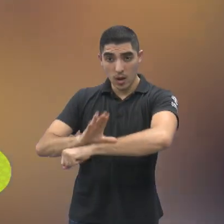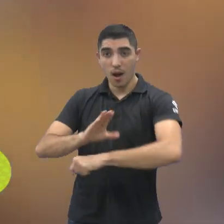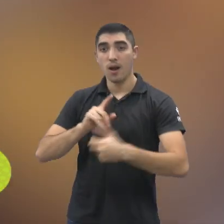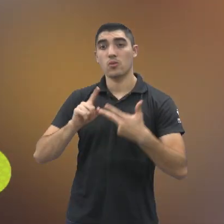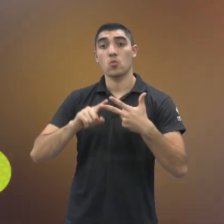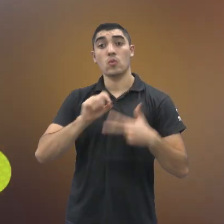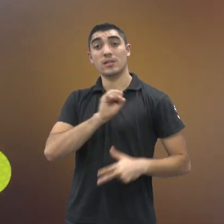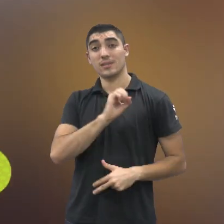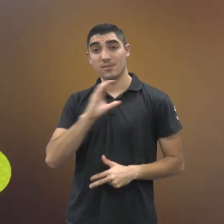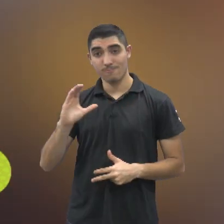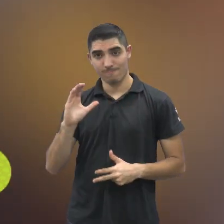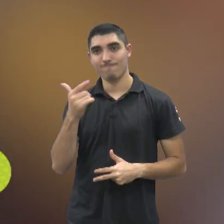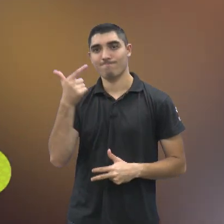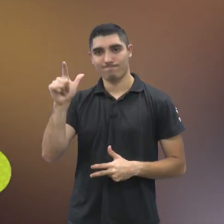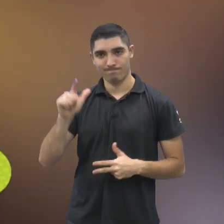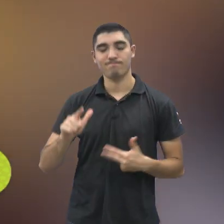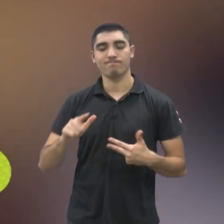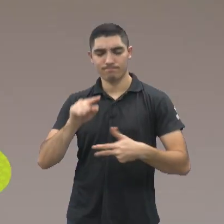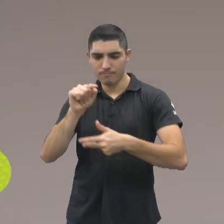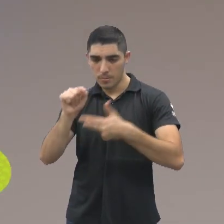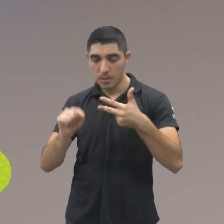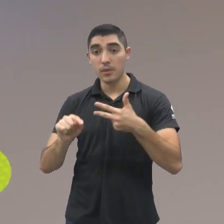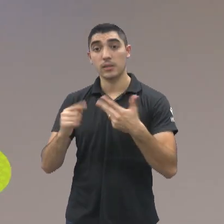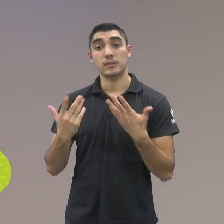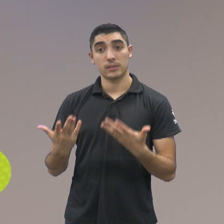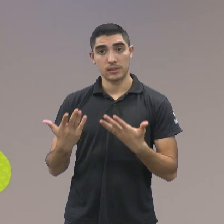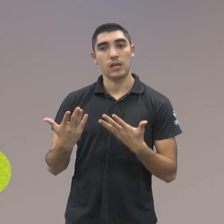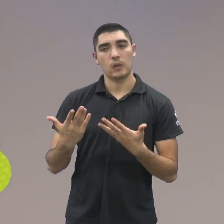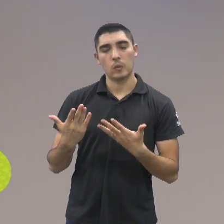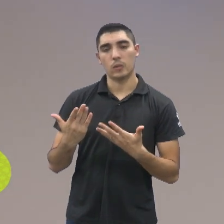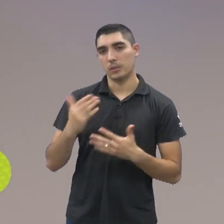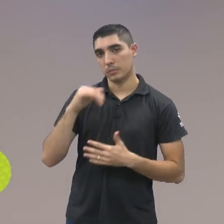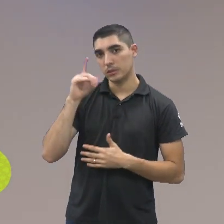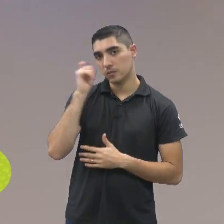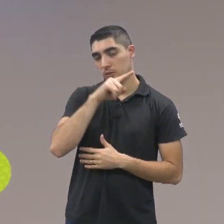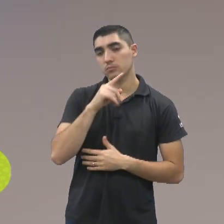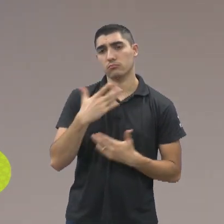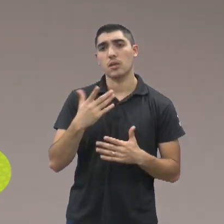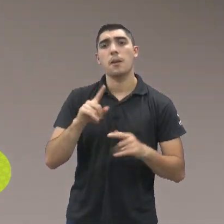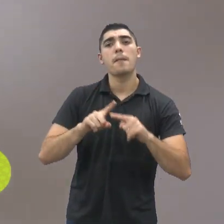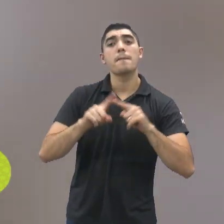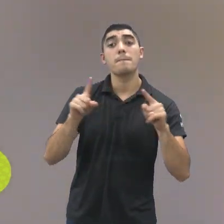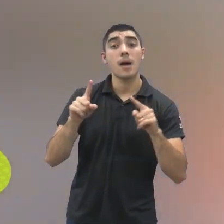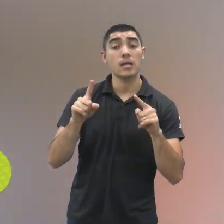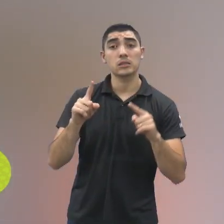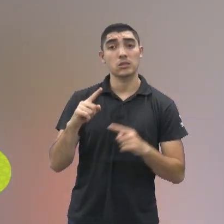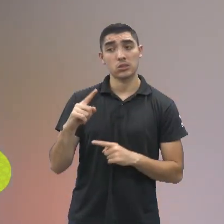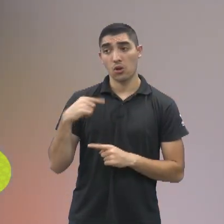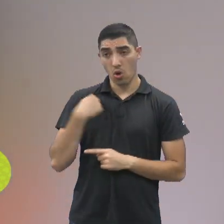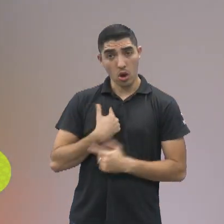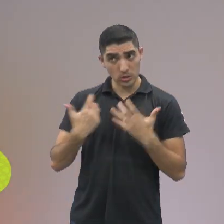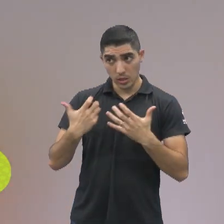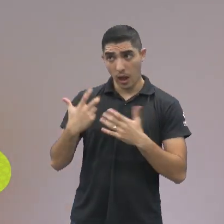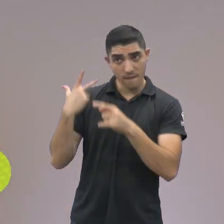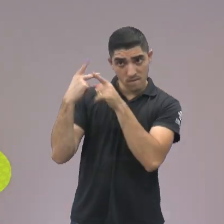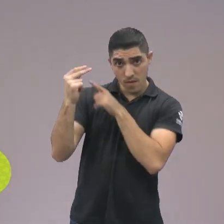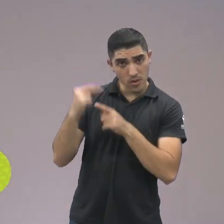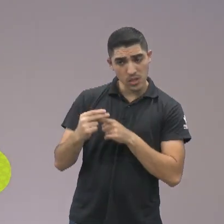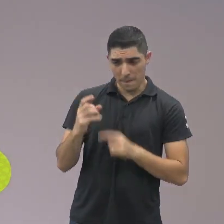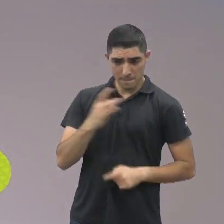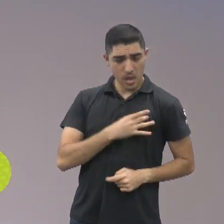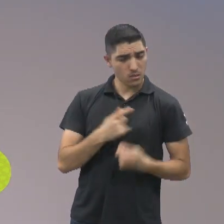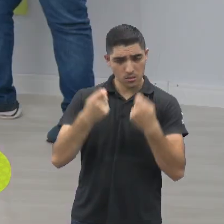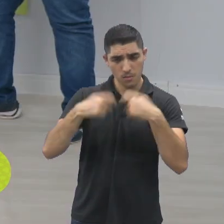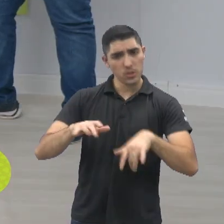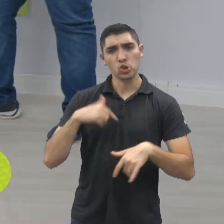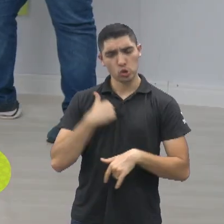então já realmente são os favoritos, a gente já pega no começo. Mas para quem quer alguma coisa maior também não tem que temer não, tem que trabalhar para isso e estamos fazendo